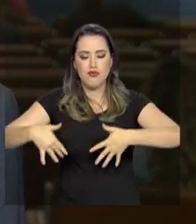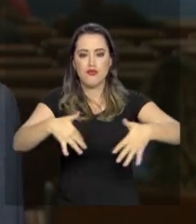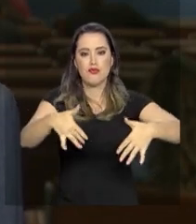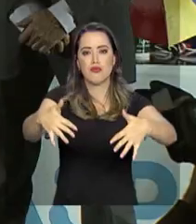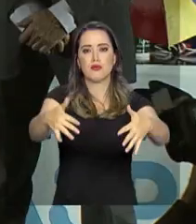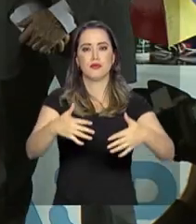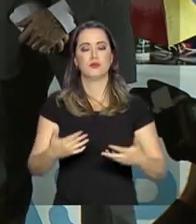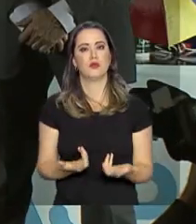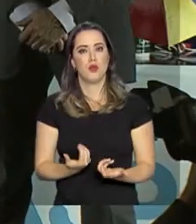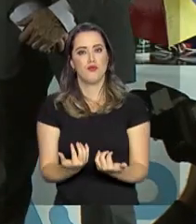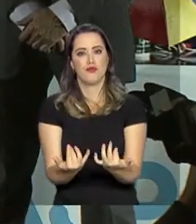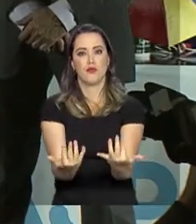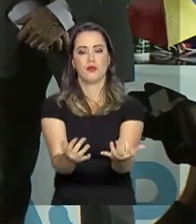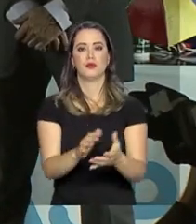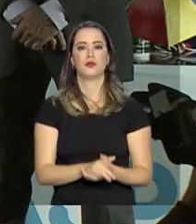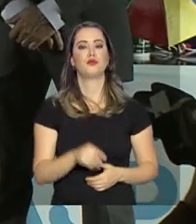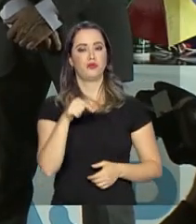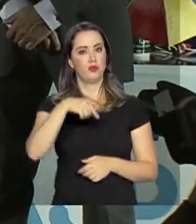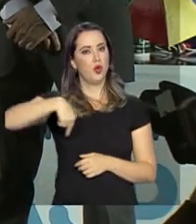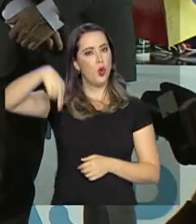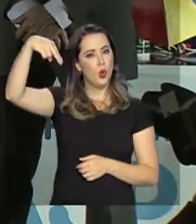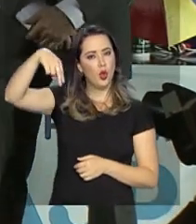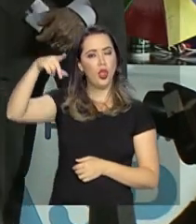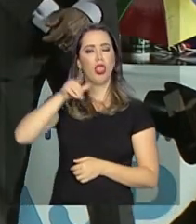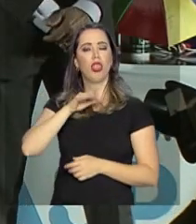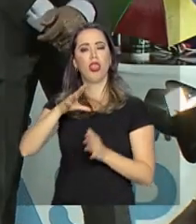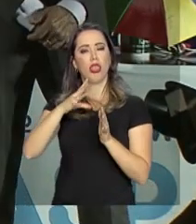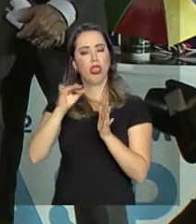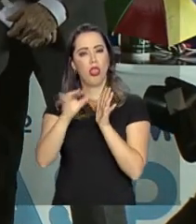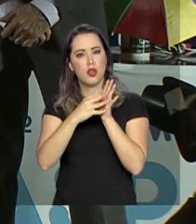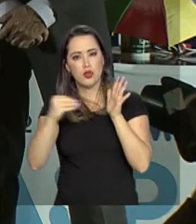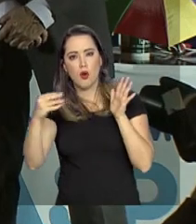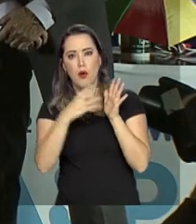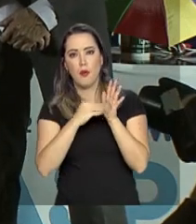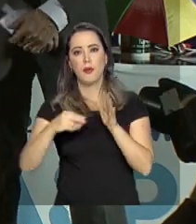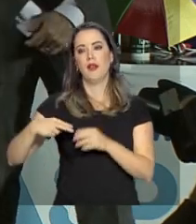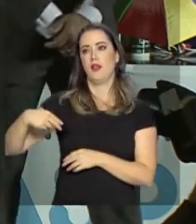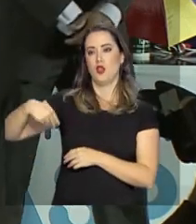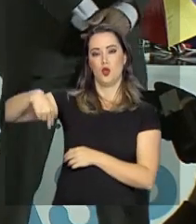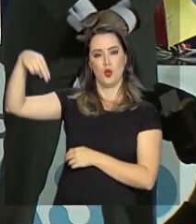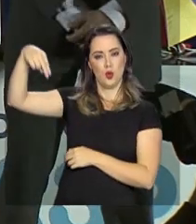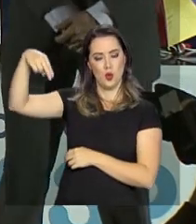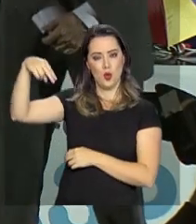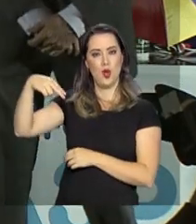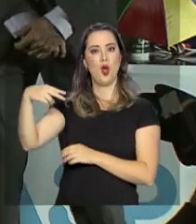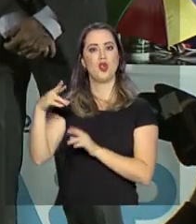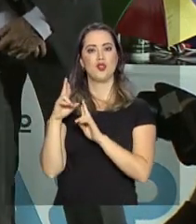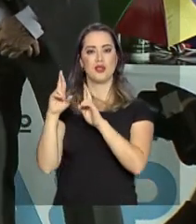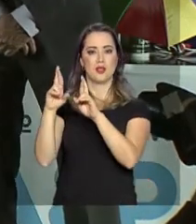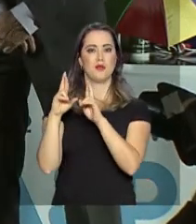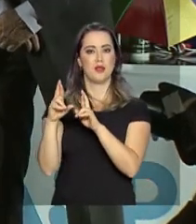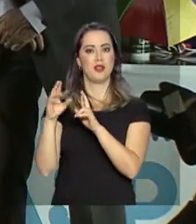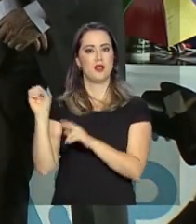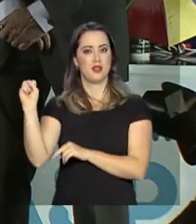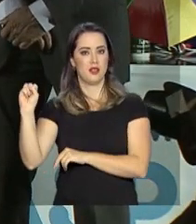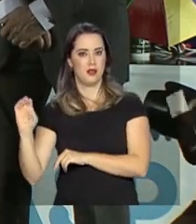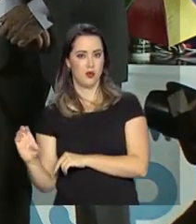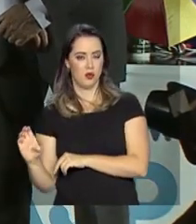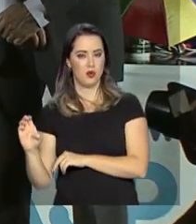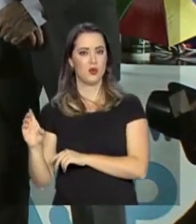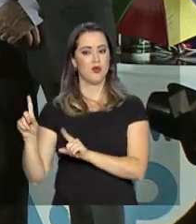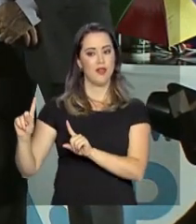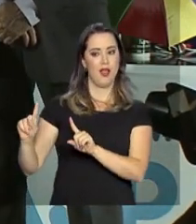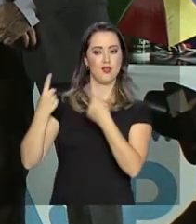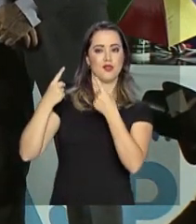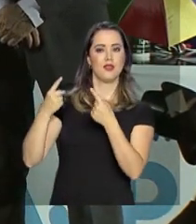do gramado. Do Nordeste tem exemplos, do Norte a esperança, do Sudeste o desafio,